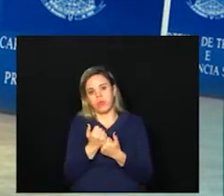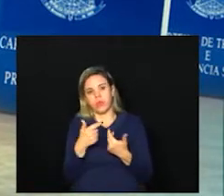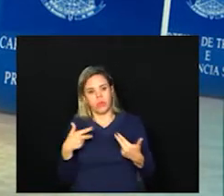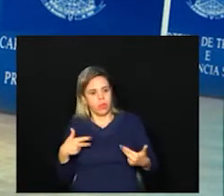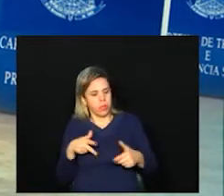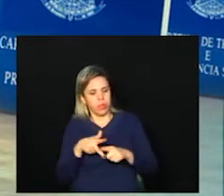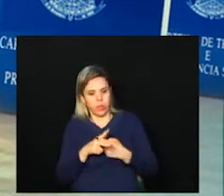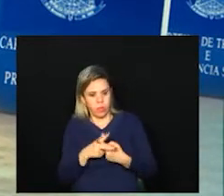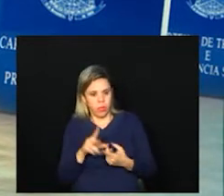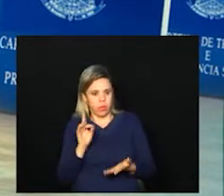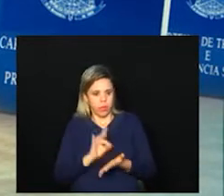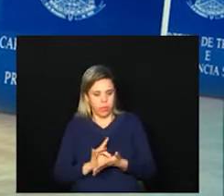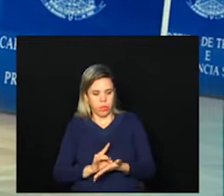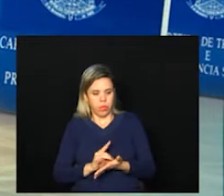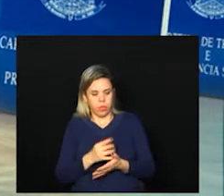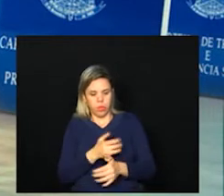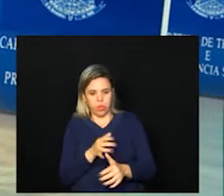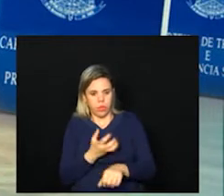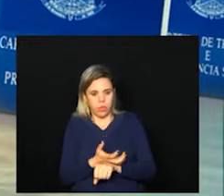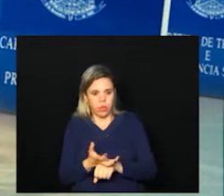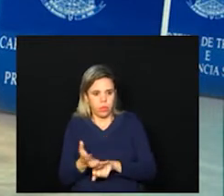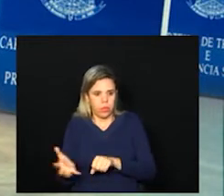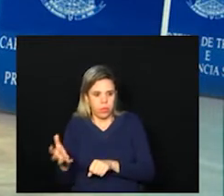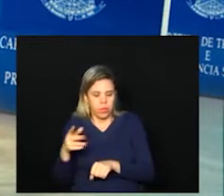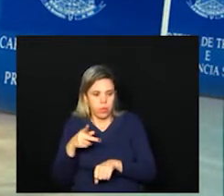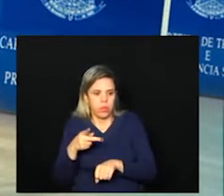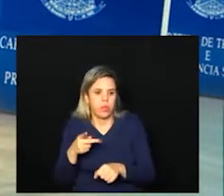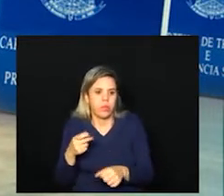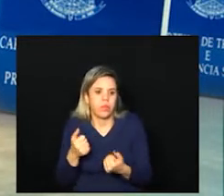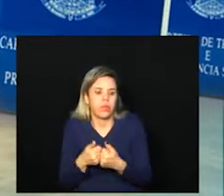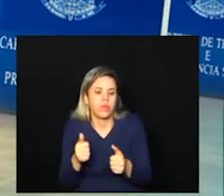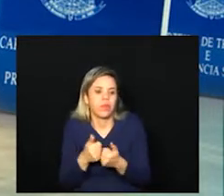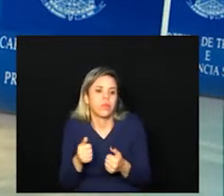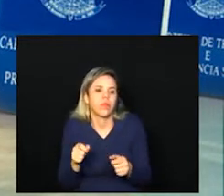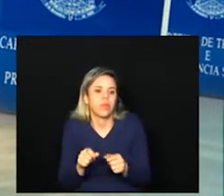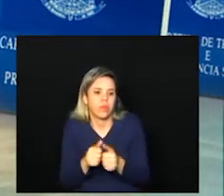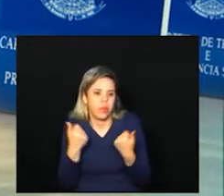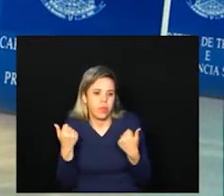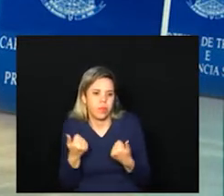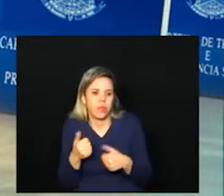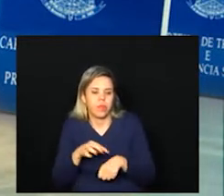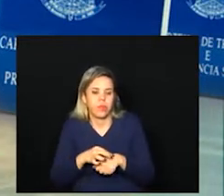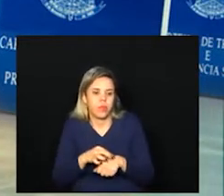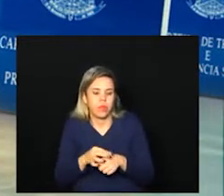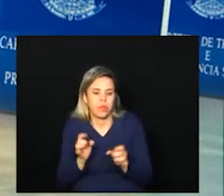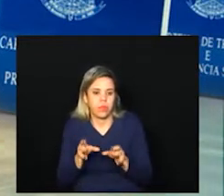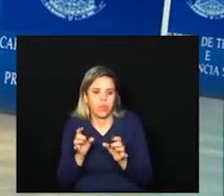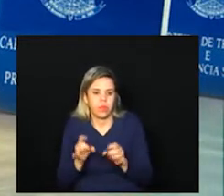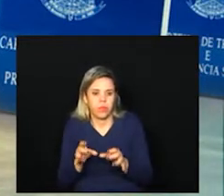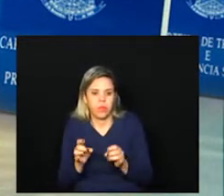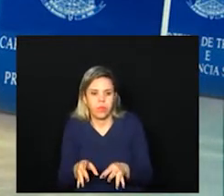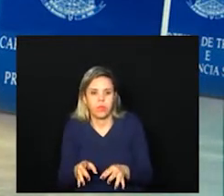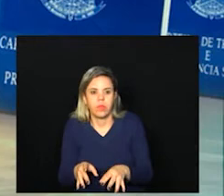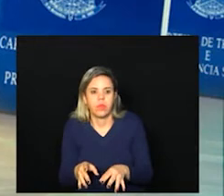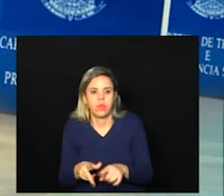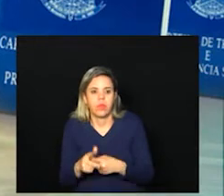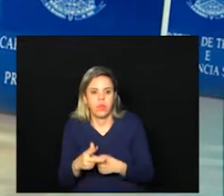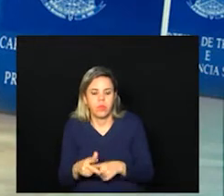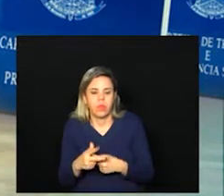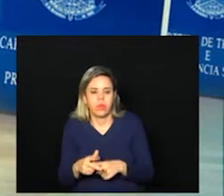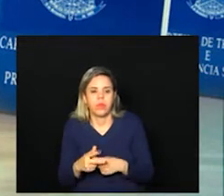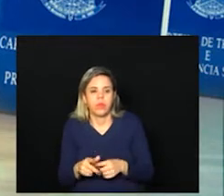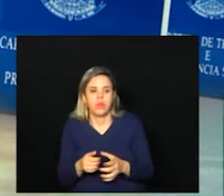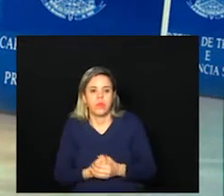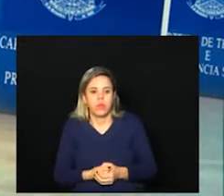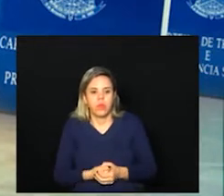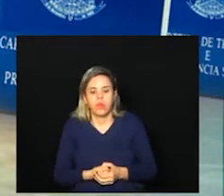de manutenção, jardineiro, padeiro, açougueiro, auxiliar de vendas, oficial de manutenção